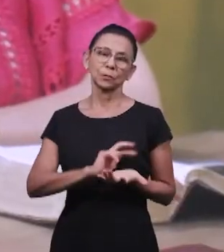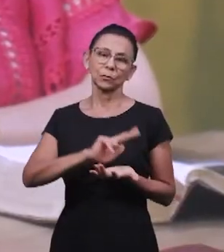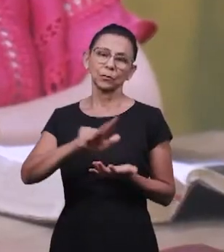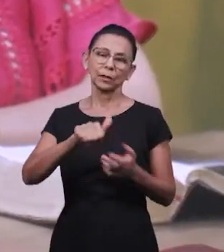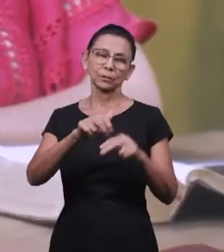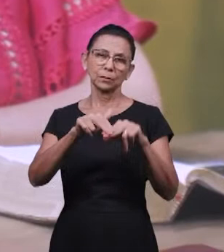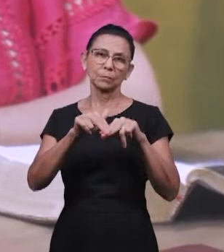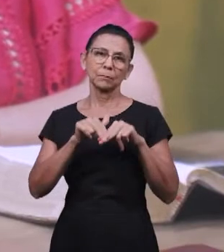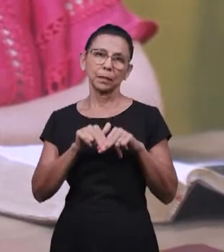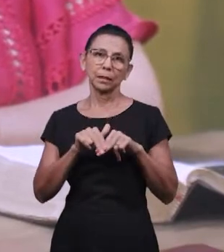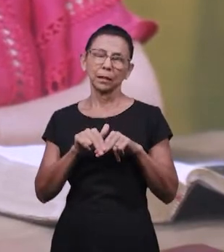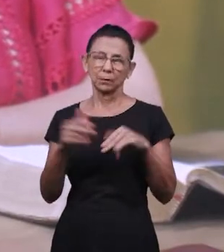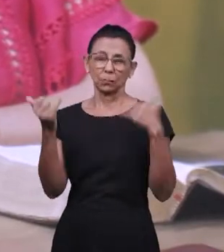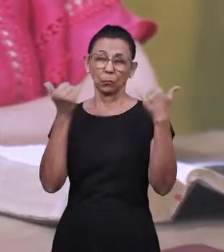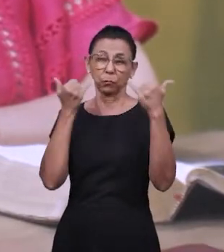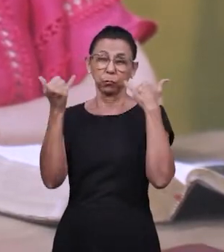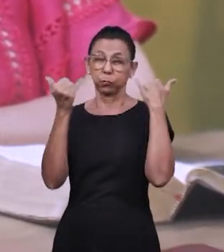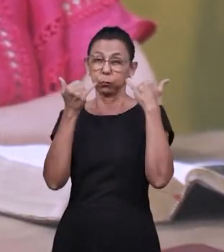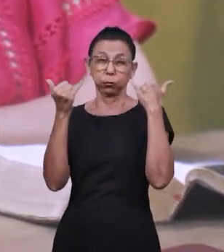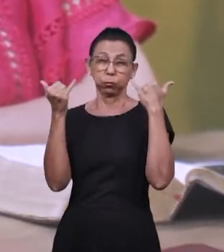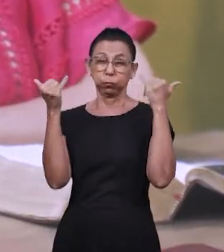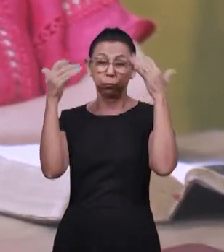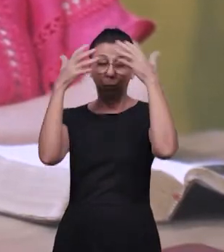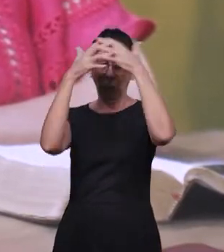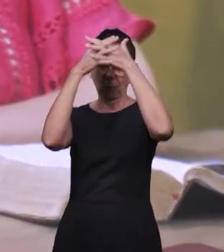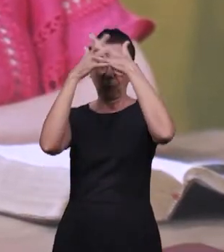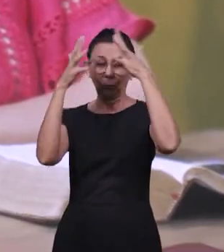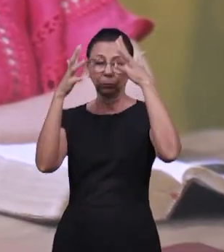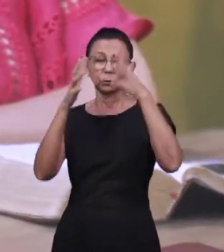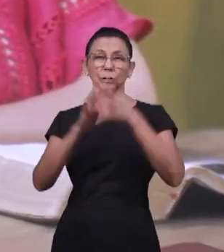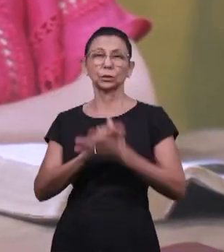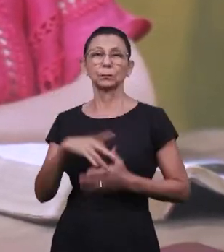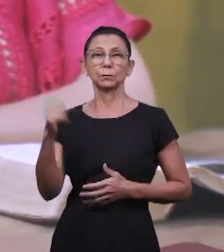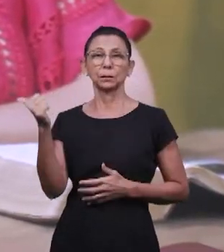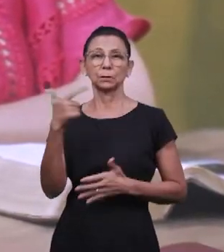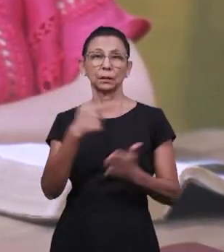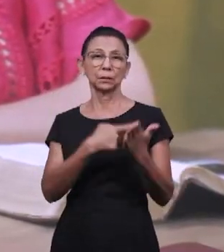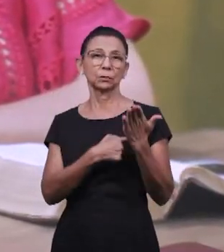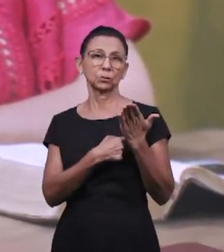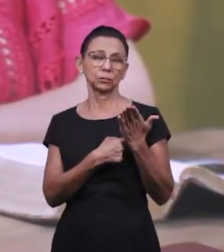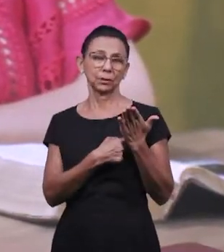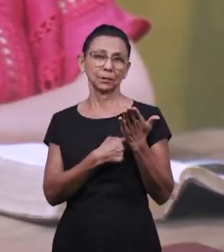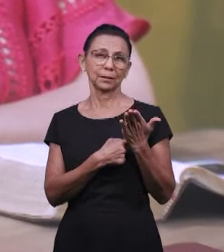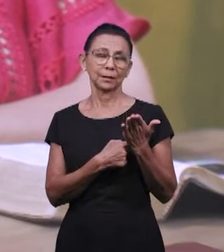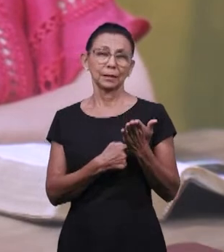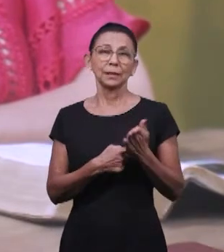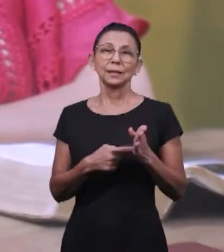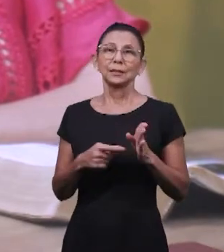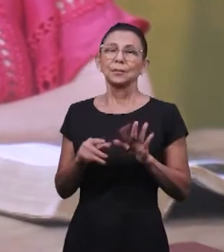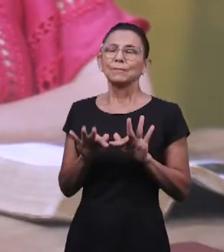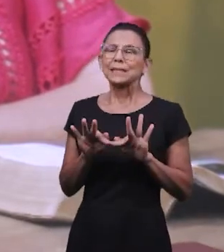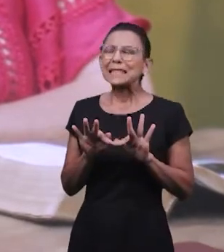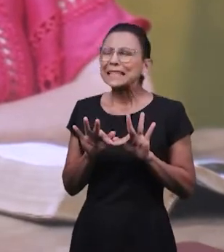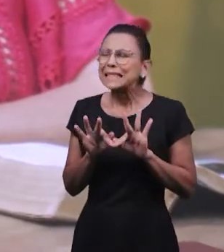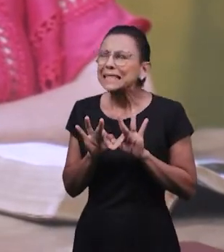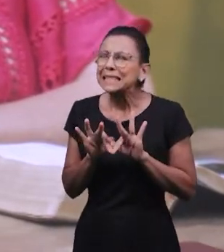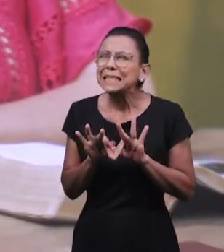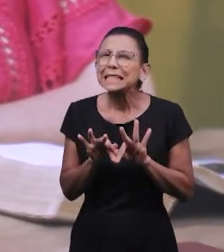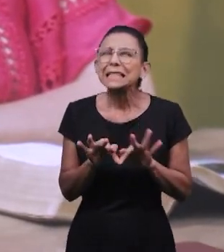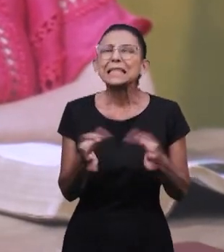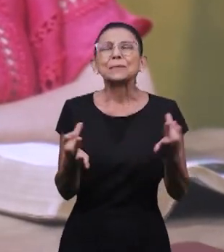até confunde, mais do que ajuda, mas o mais simples e o mais